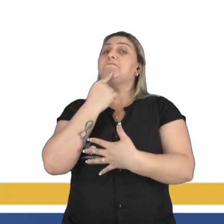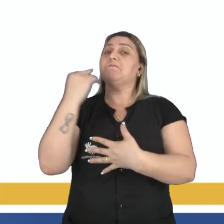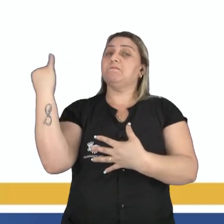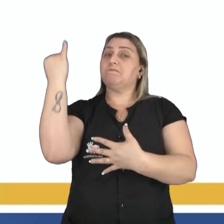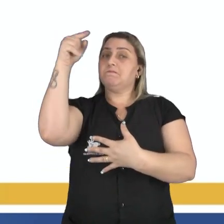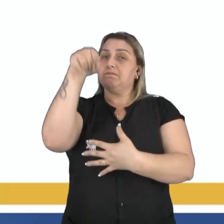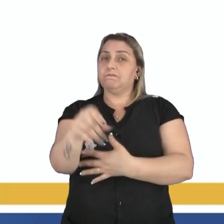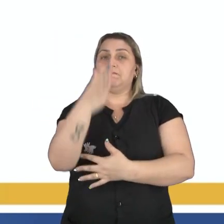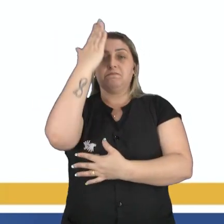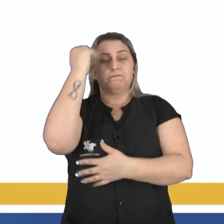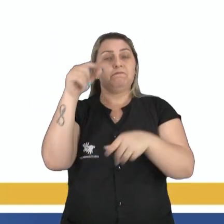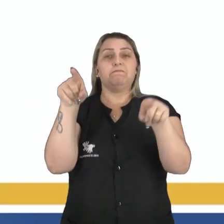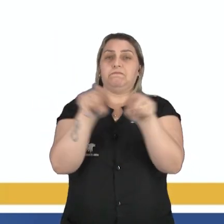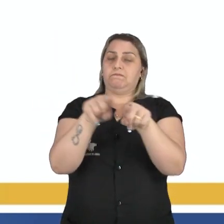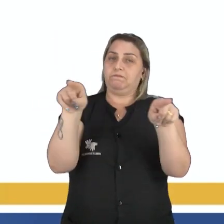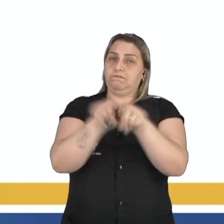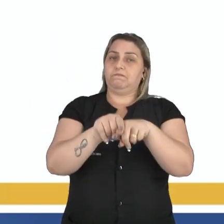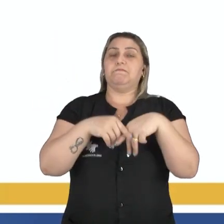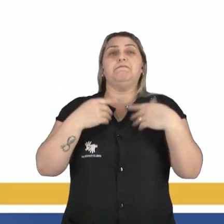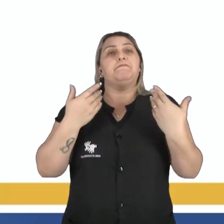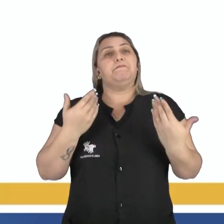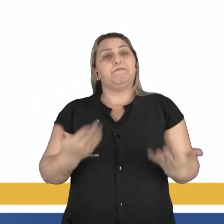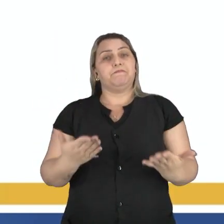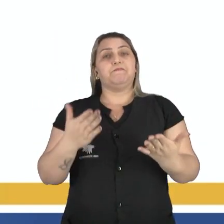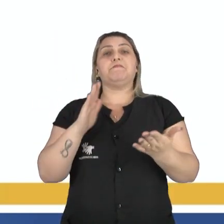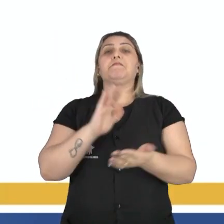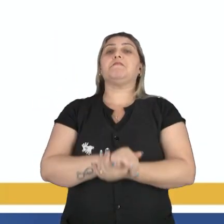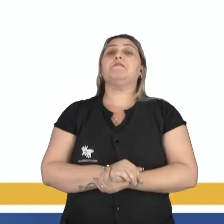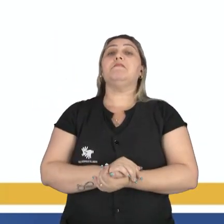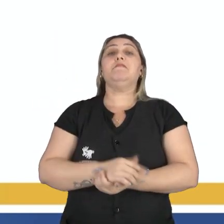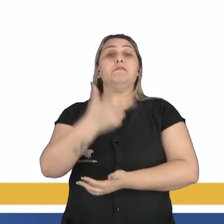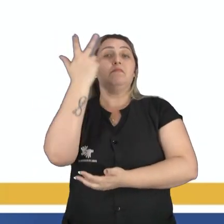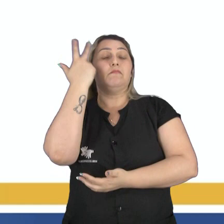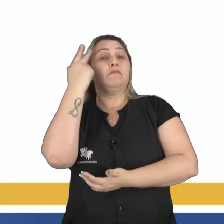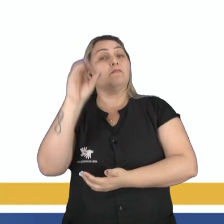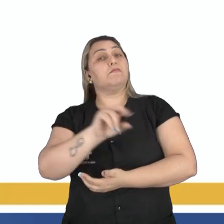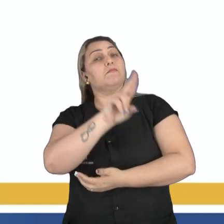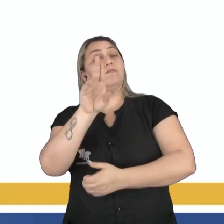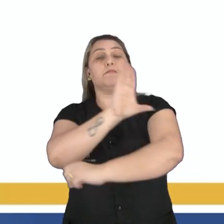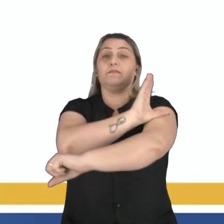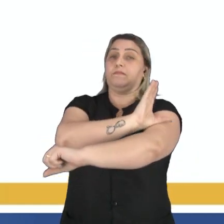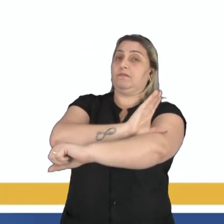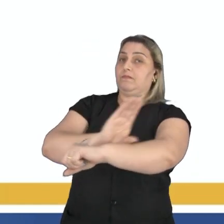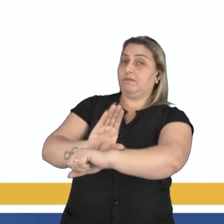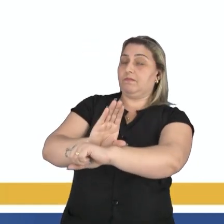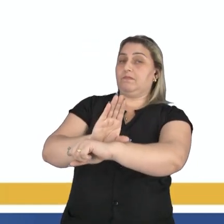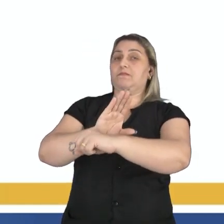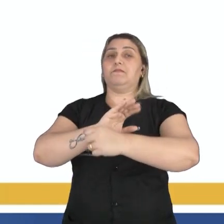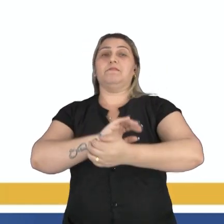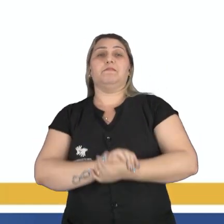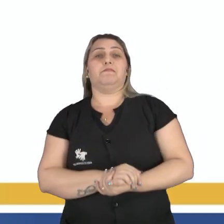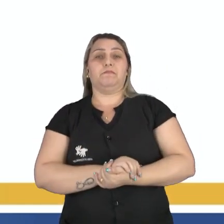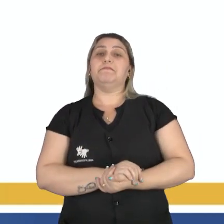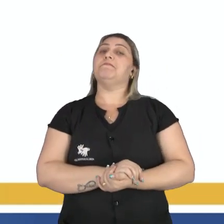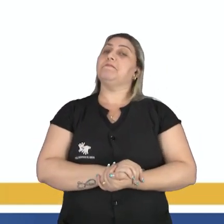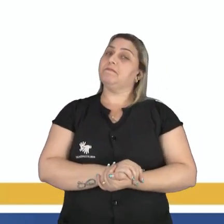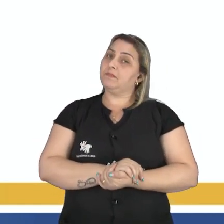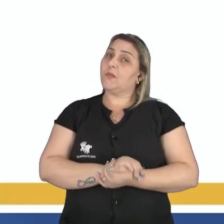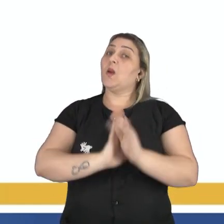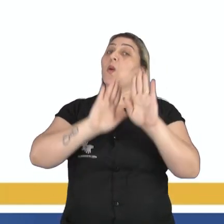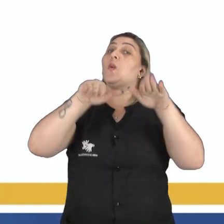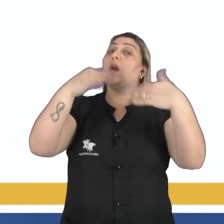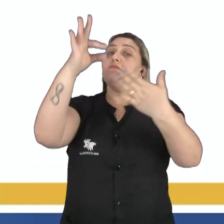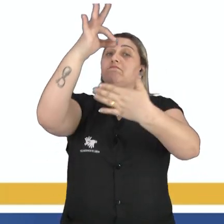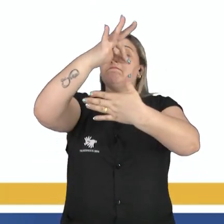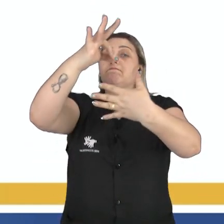é importante você saber, tanto quando a gente trata do que é uma paisagem natural, quanto uma paisagem antrópica, quais